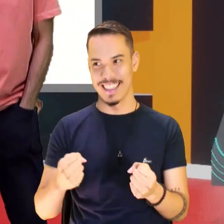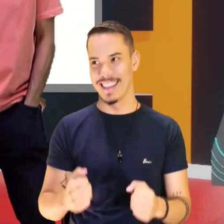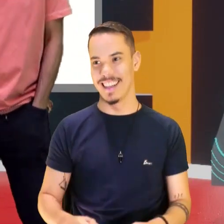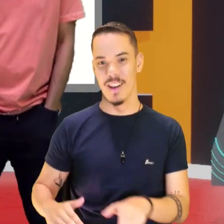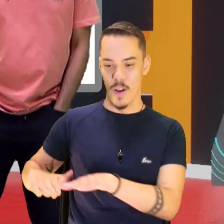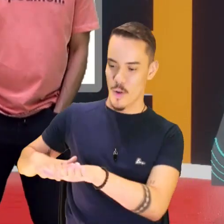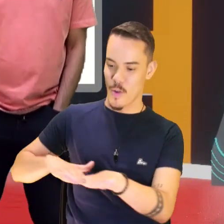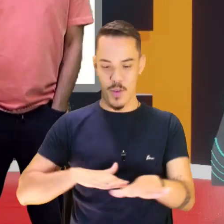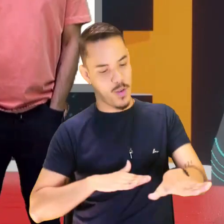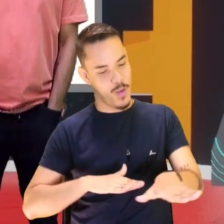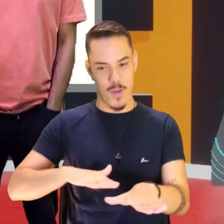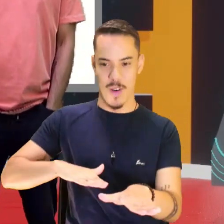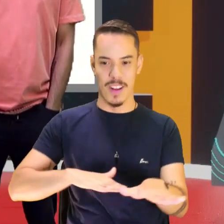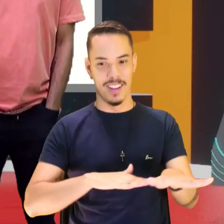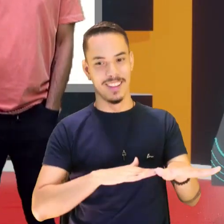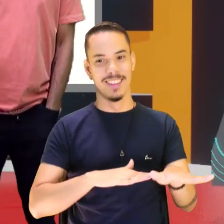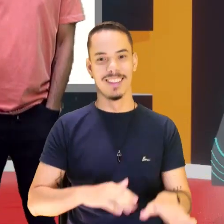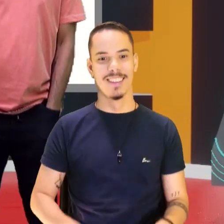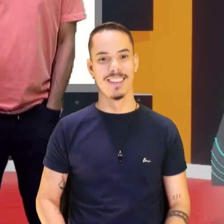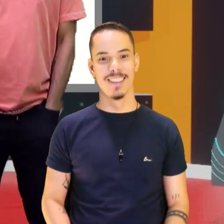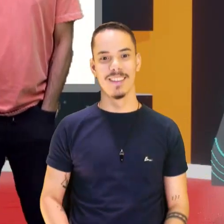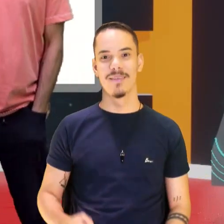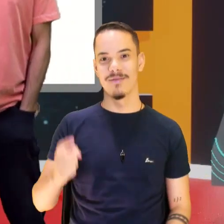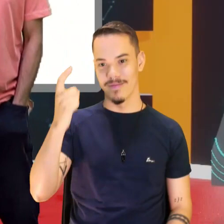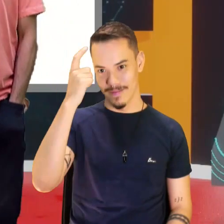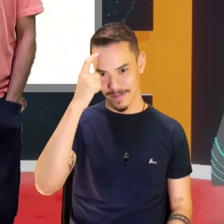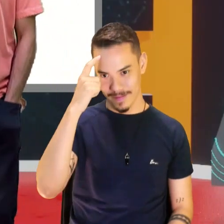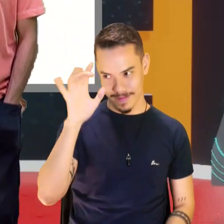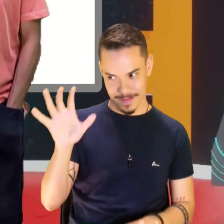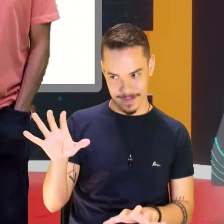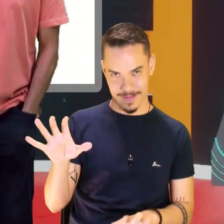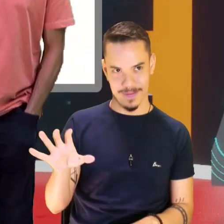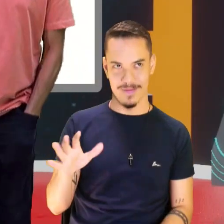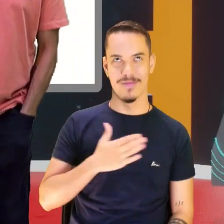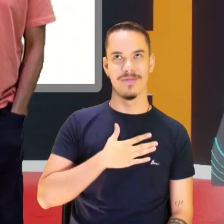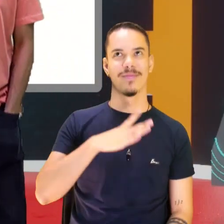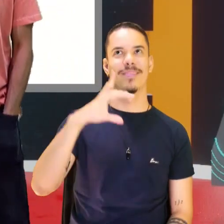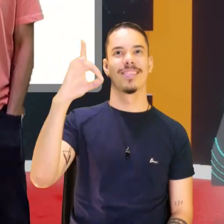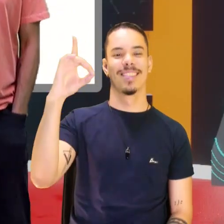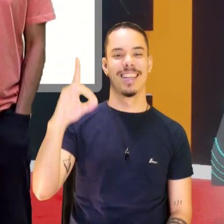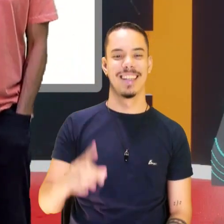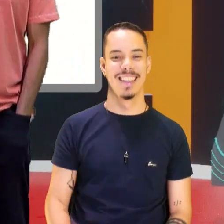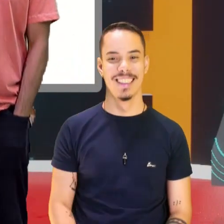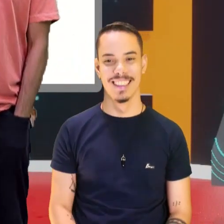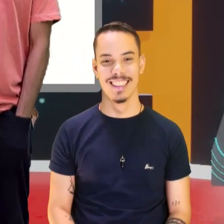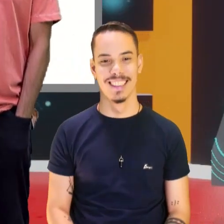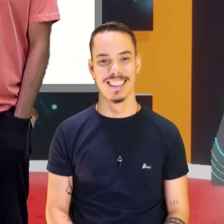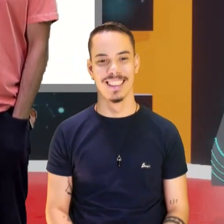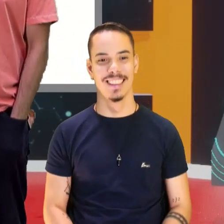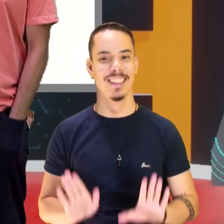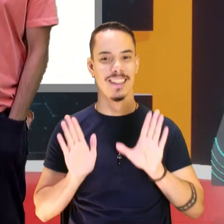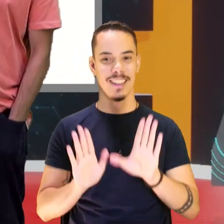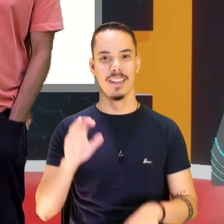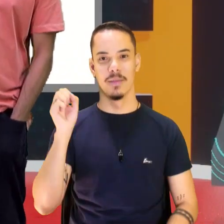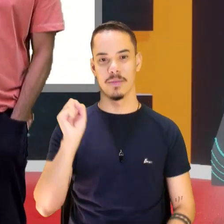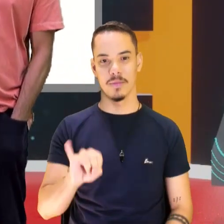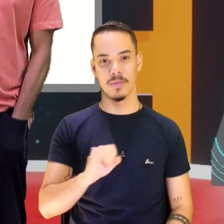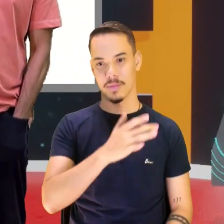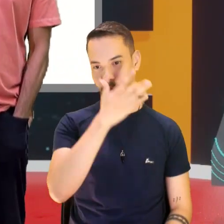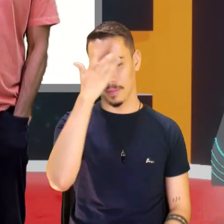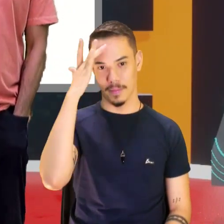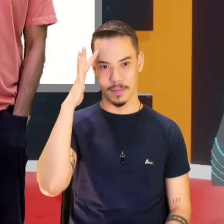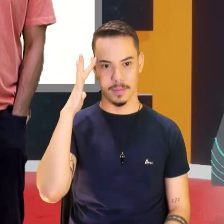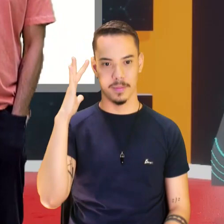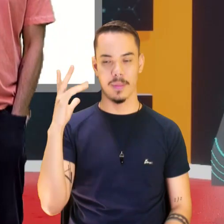da... Pensa num bichinho aqui. Nem é. Na sulera. E aí, agora se eu vou com alguém conversando e